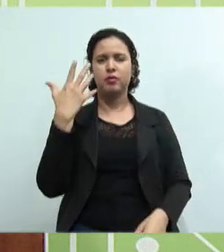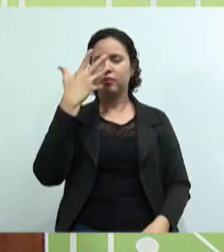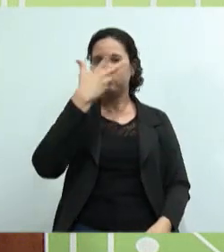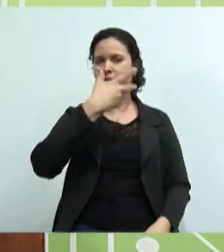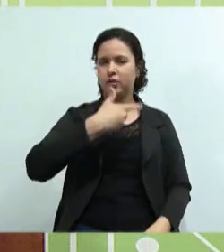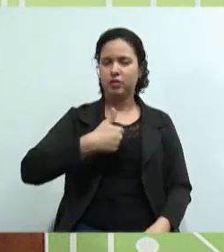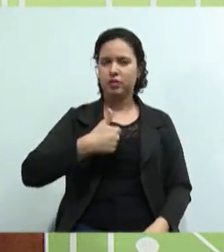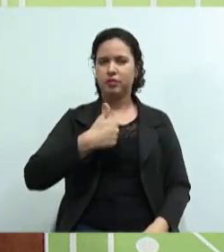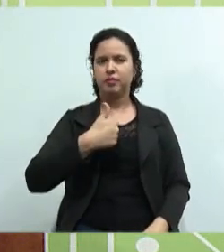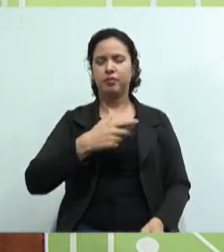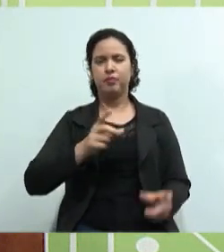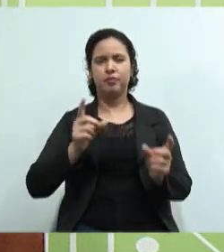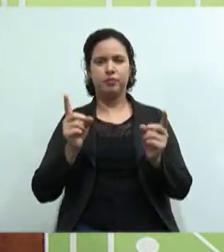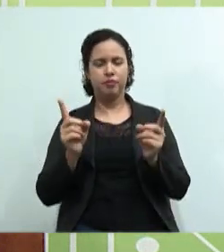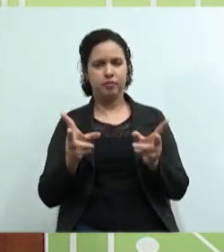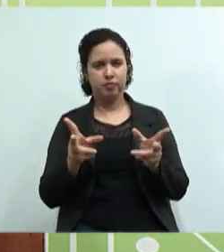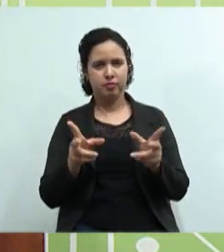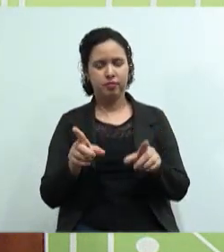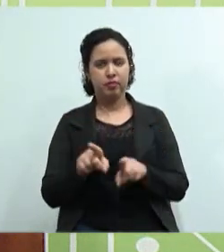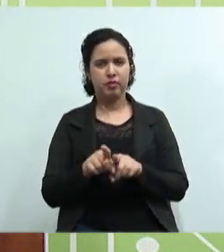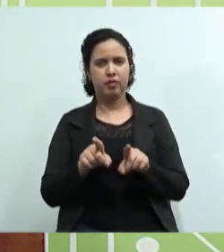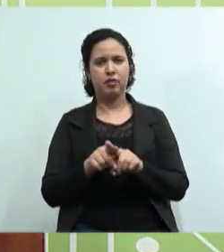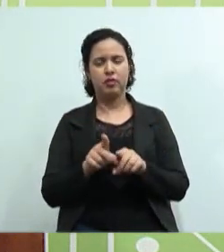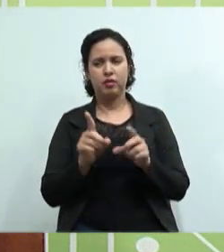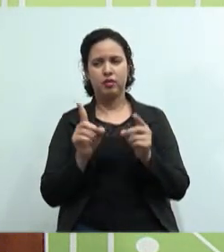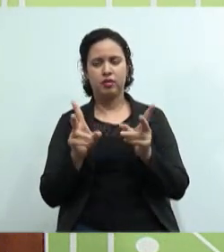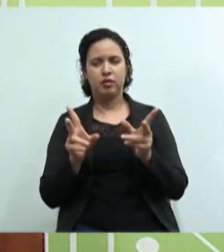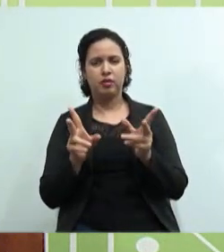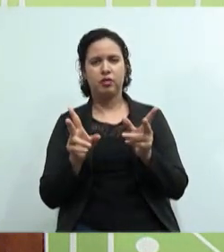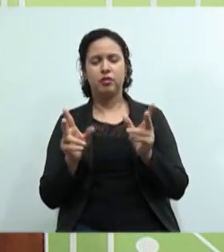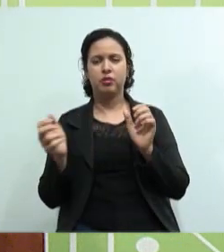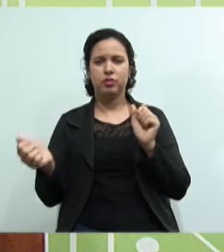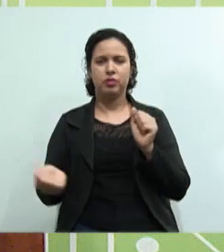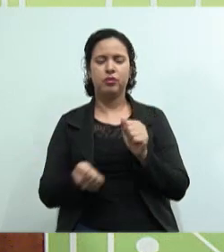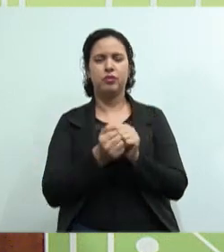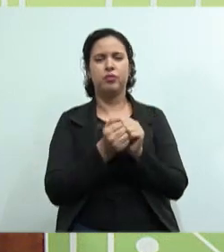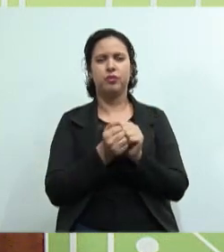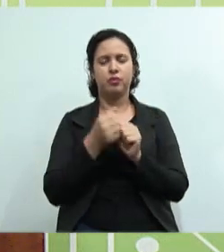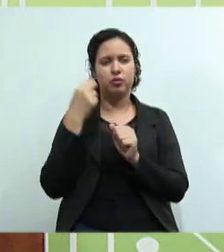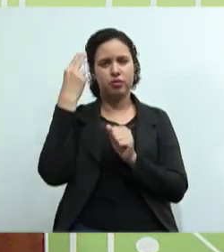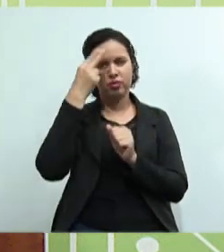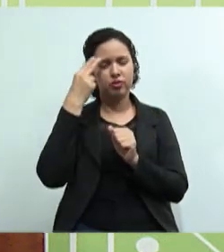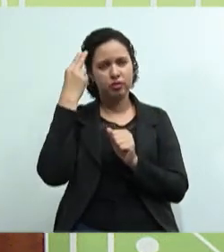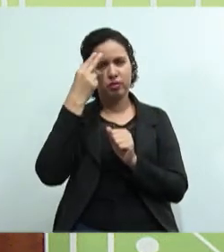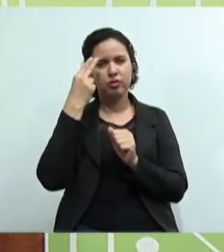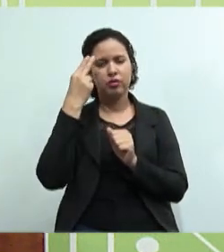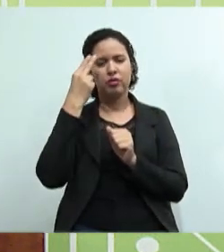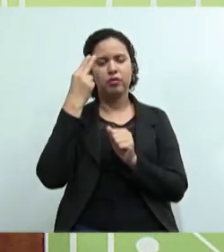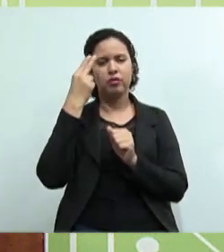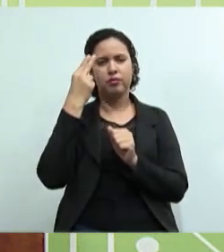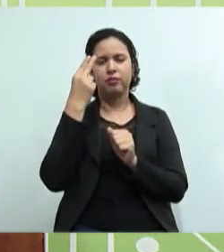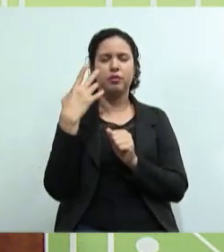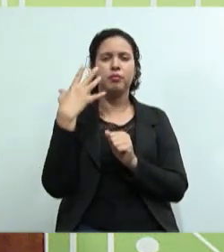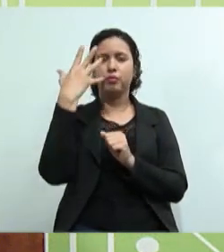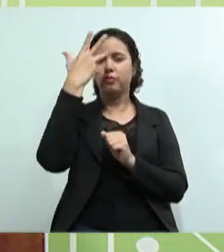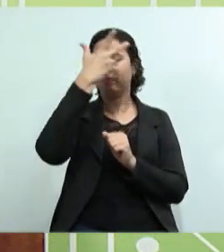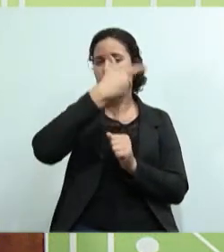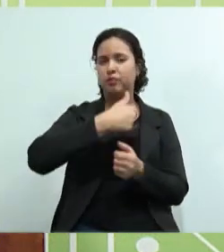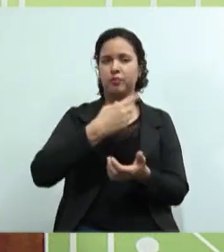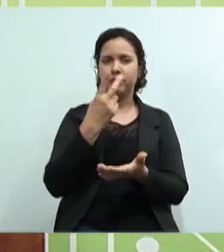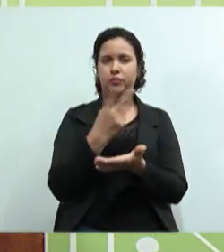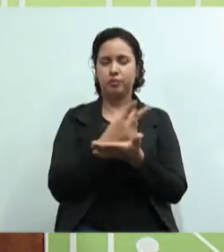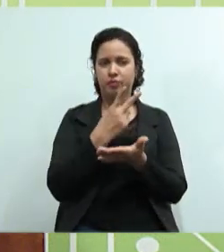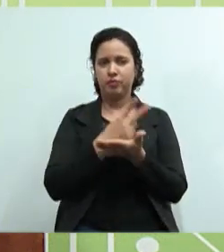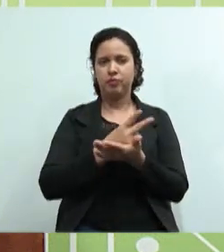vender o produto, vende junto o seu sonho de quê? De ficar bela eternamente. Então, tá certo?